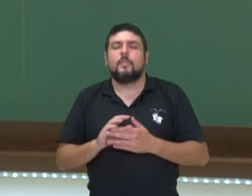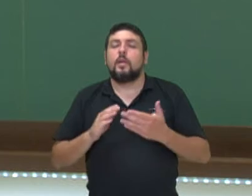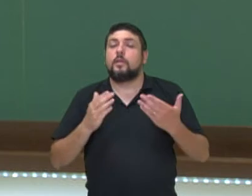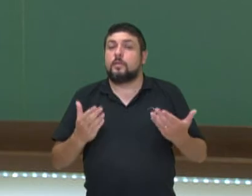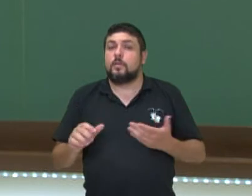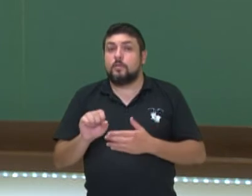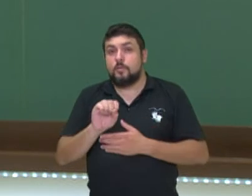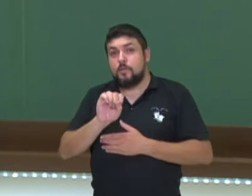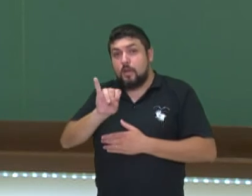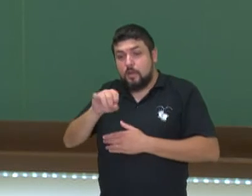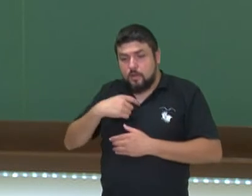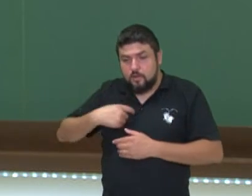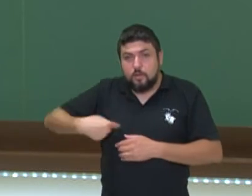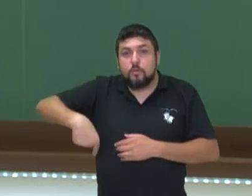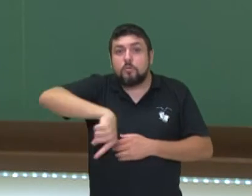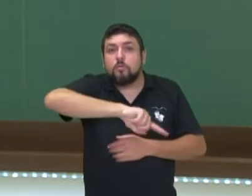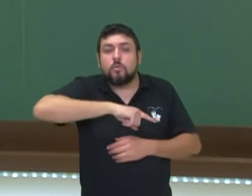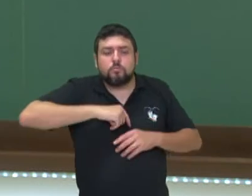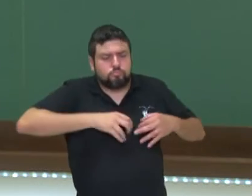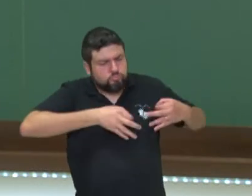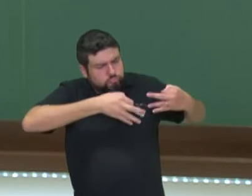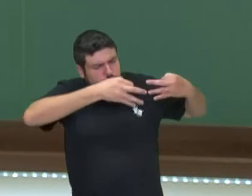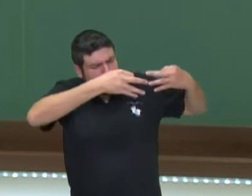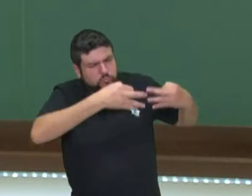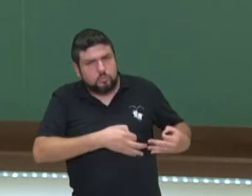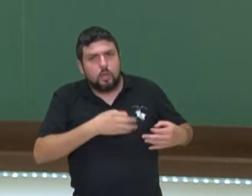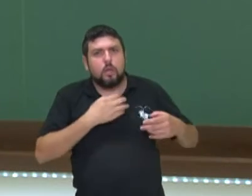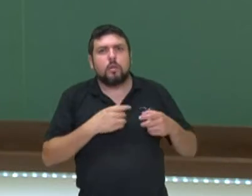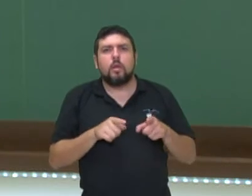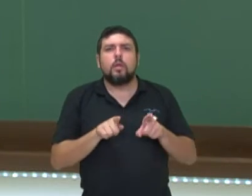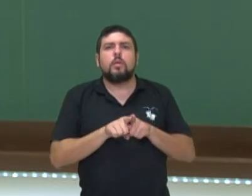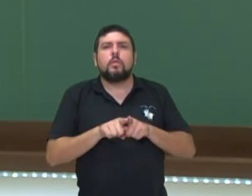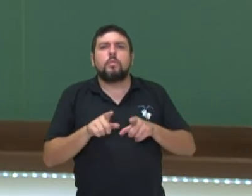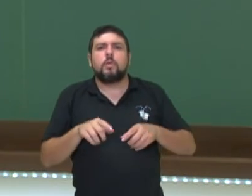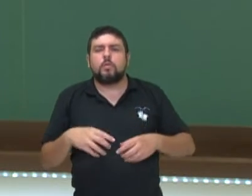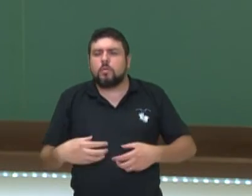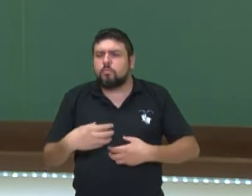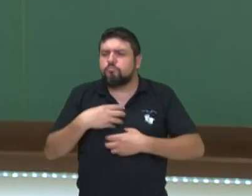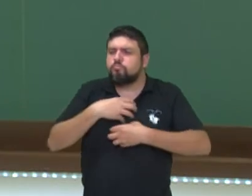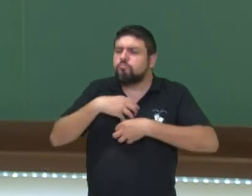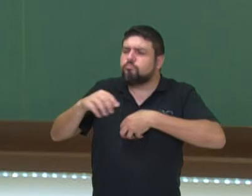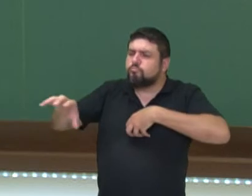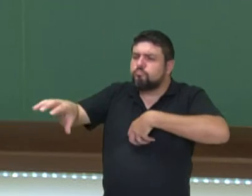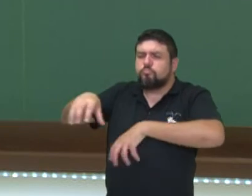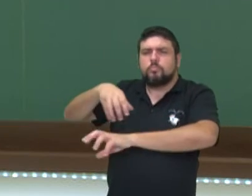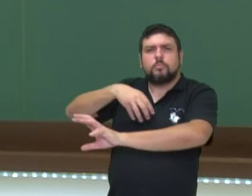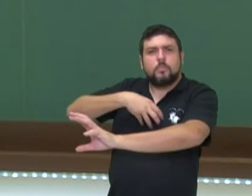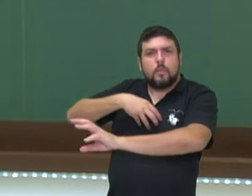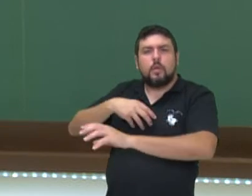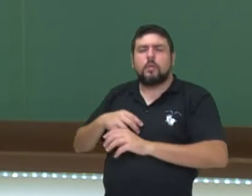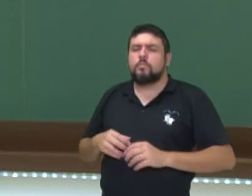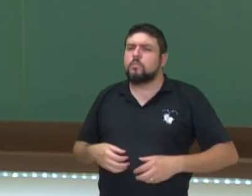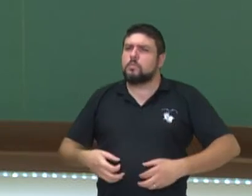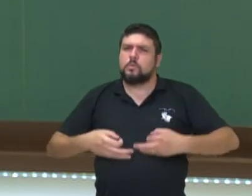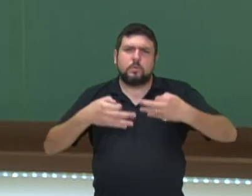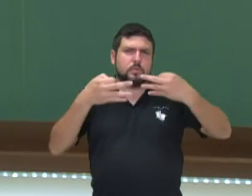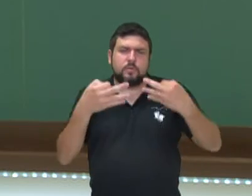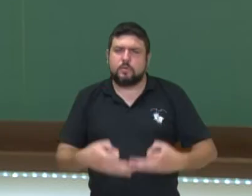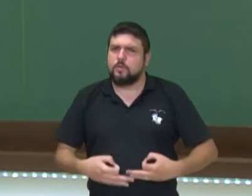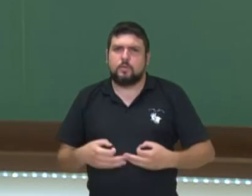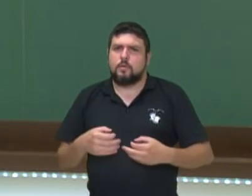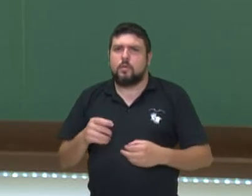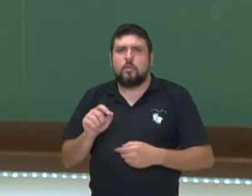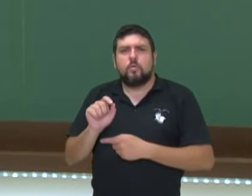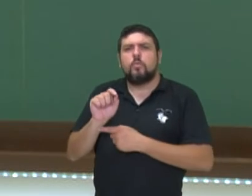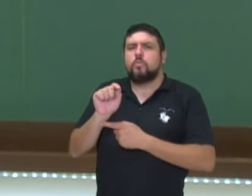mundo, né? Quando nós agimos com honestidade, tratamos os outros de forma empática, com certeza isso se